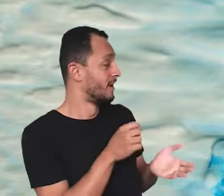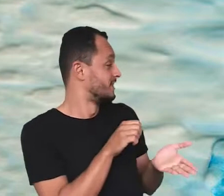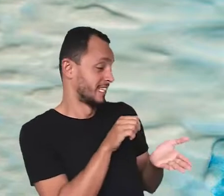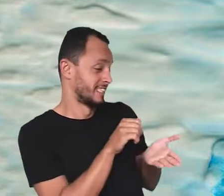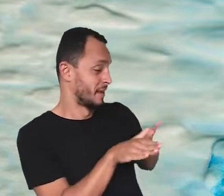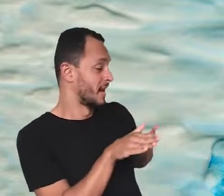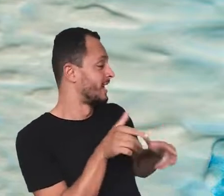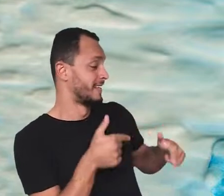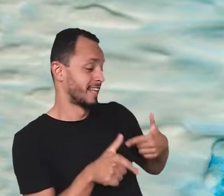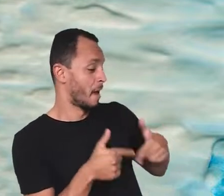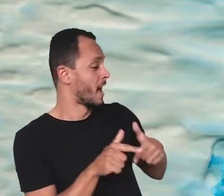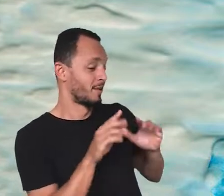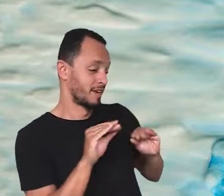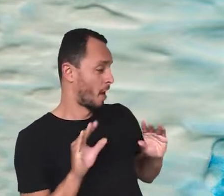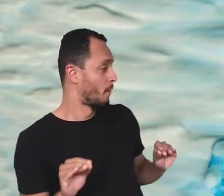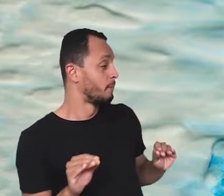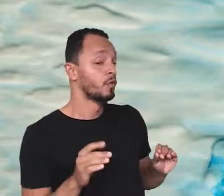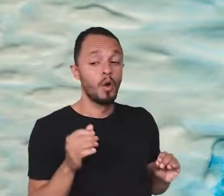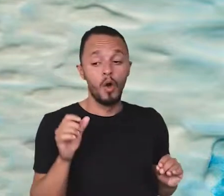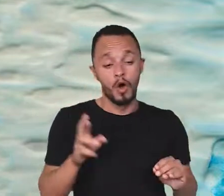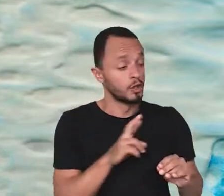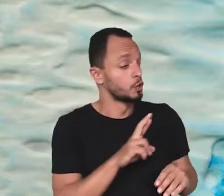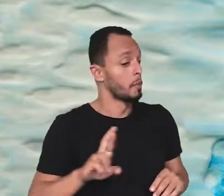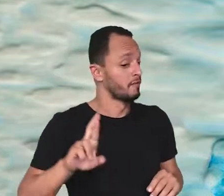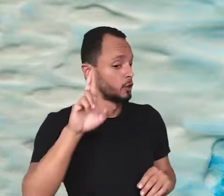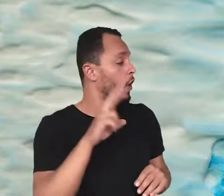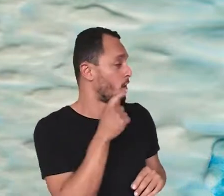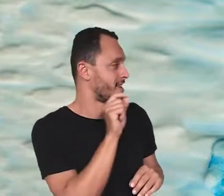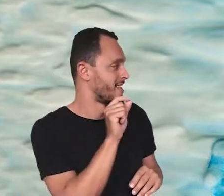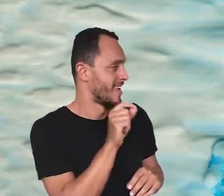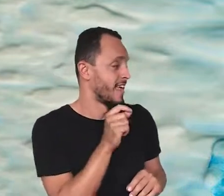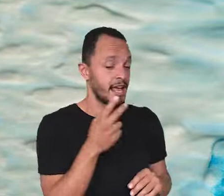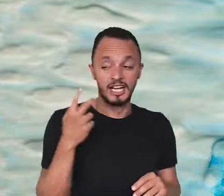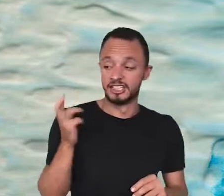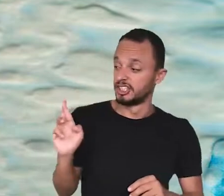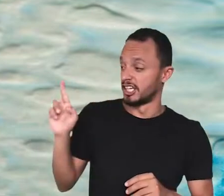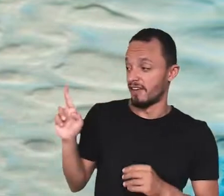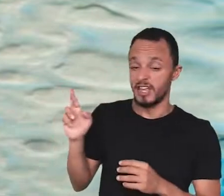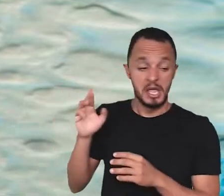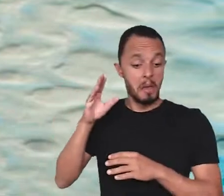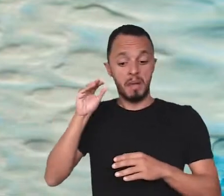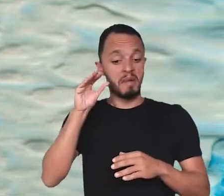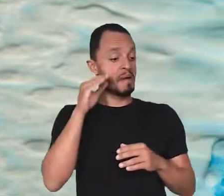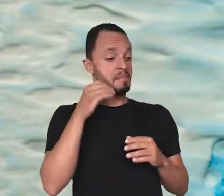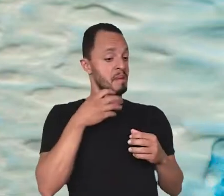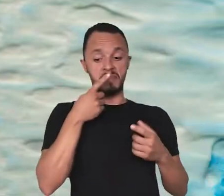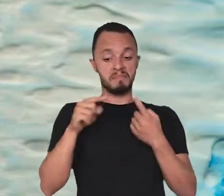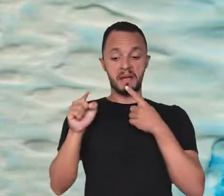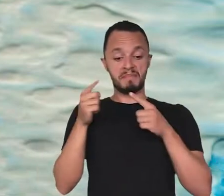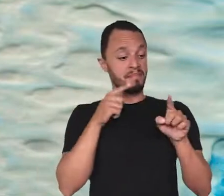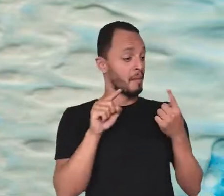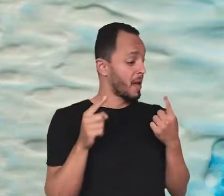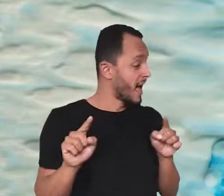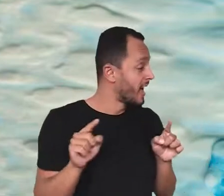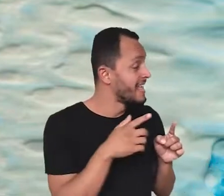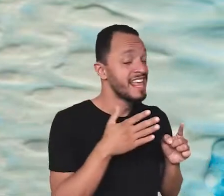aconteceu? A supervisora, né? Foi cantar de galo e a Alex, ó, podou as asinhas. Eu e todo mundo aqui, né?